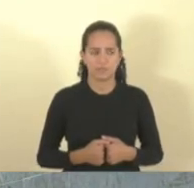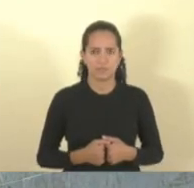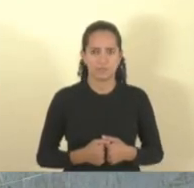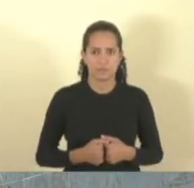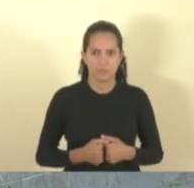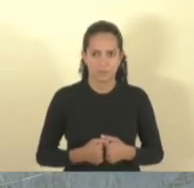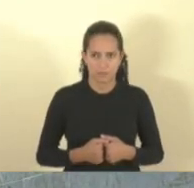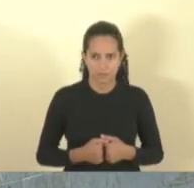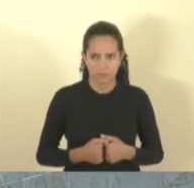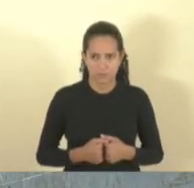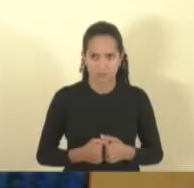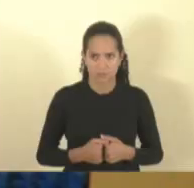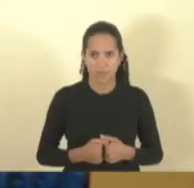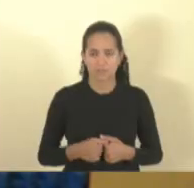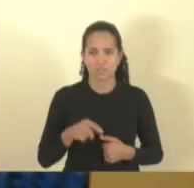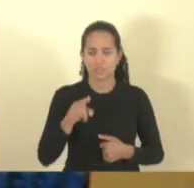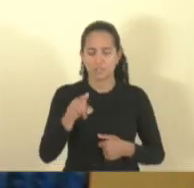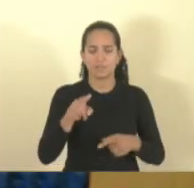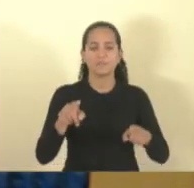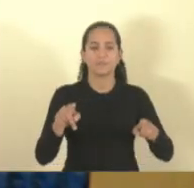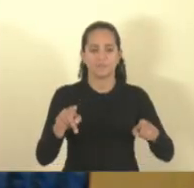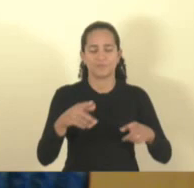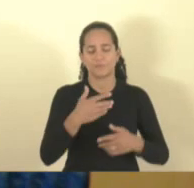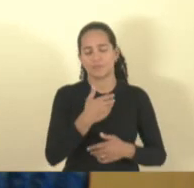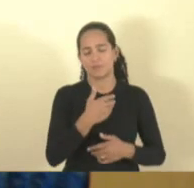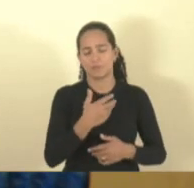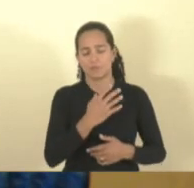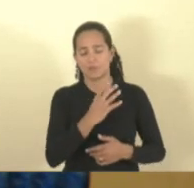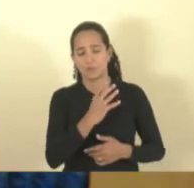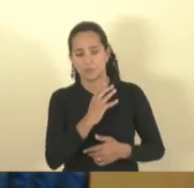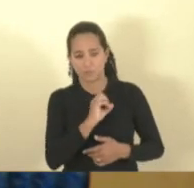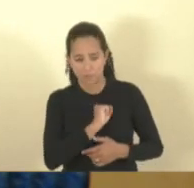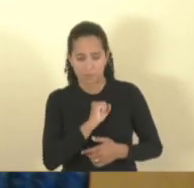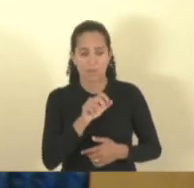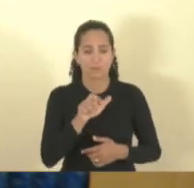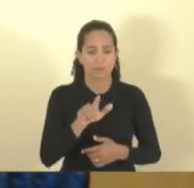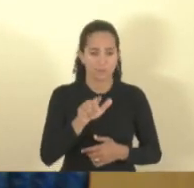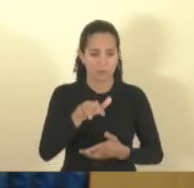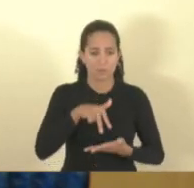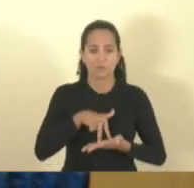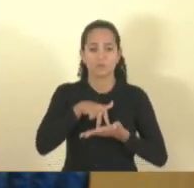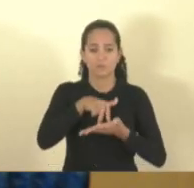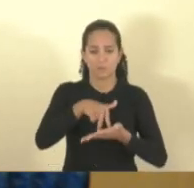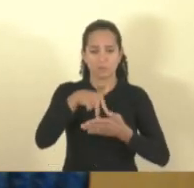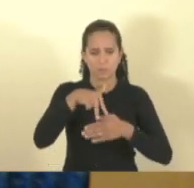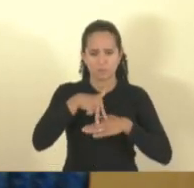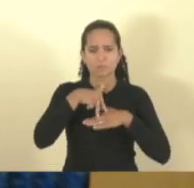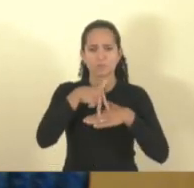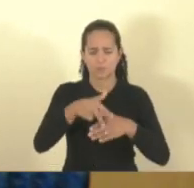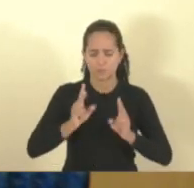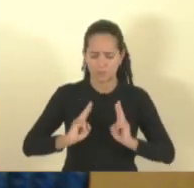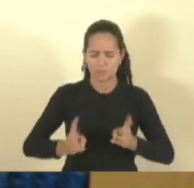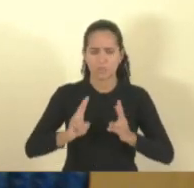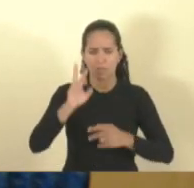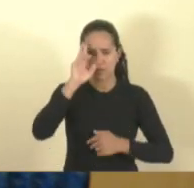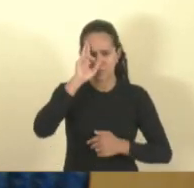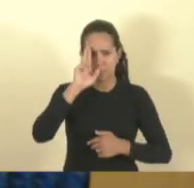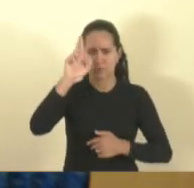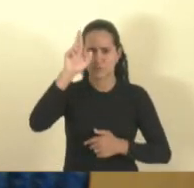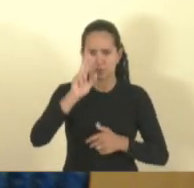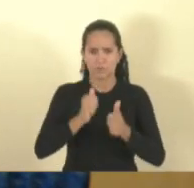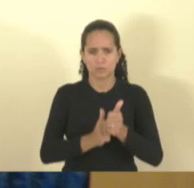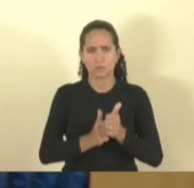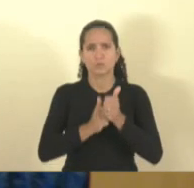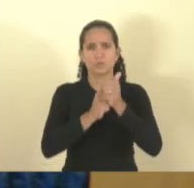Portanto, meus amados irmãos, sede firmes e constantes, sempre abundantes na obra do Senhor, sabendo